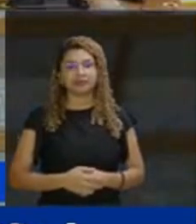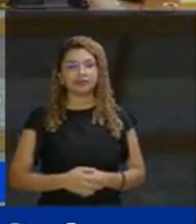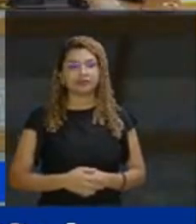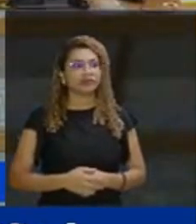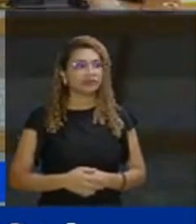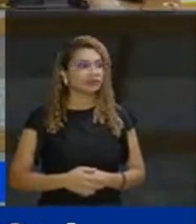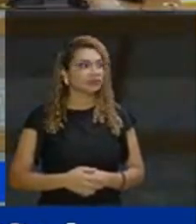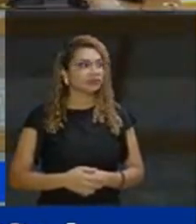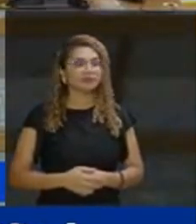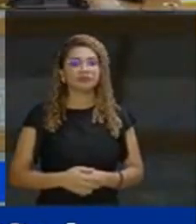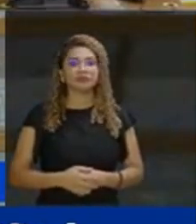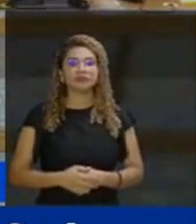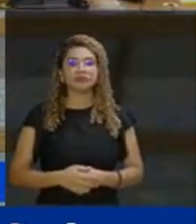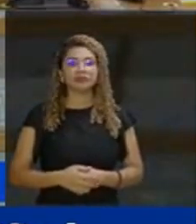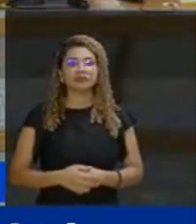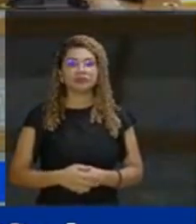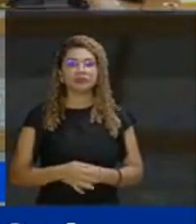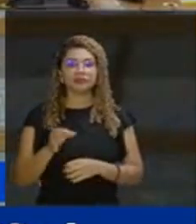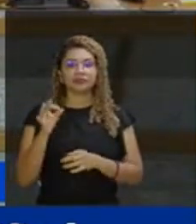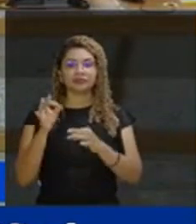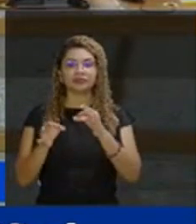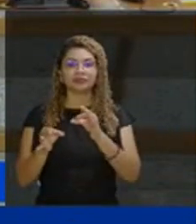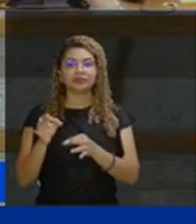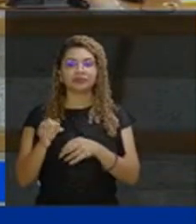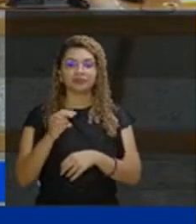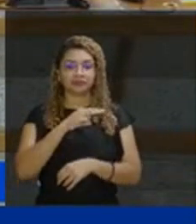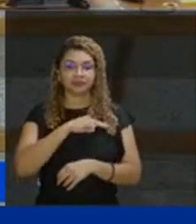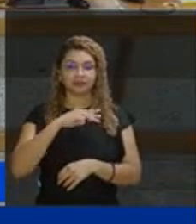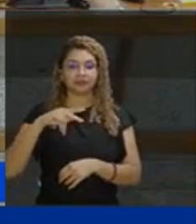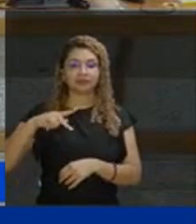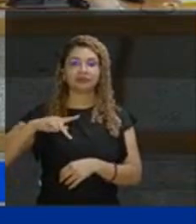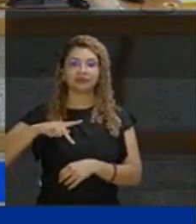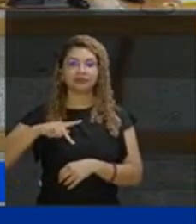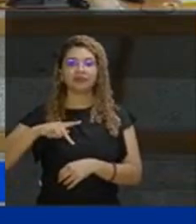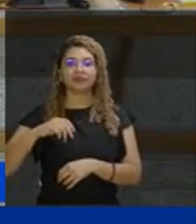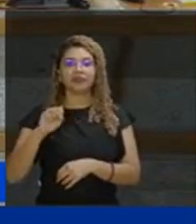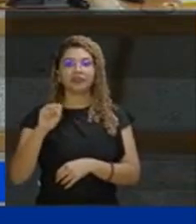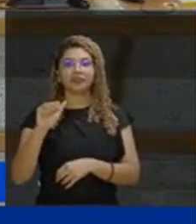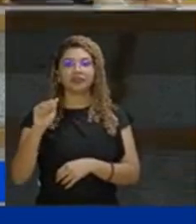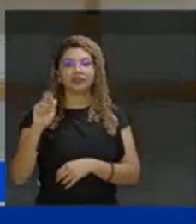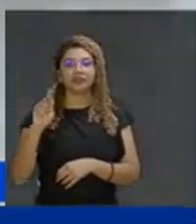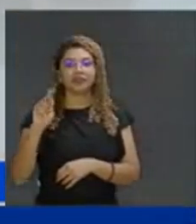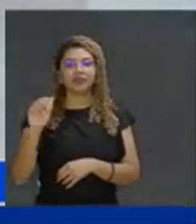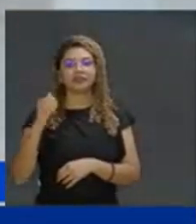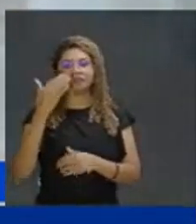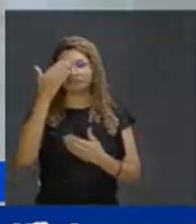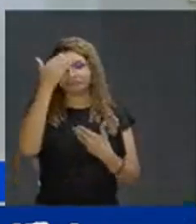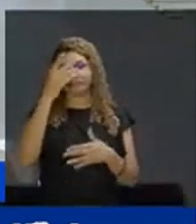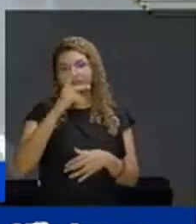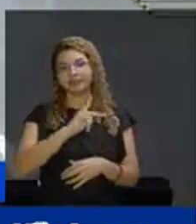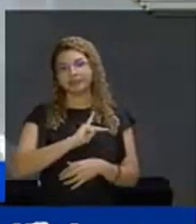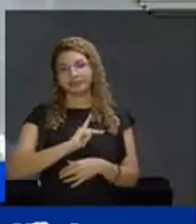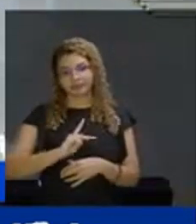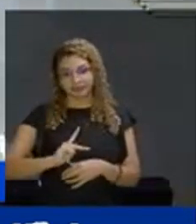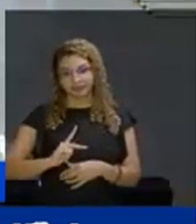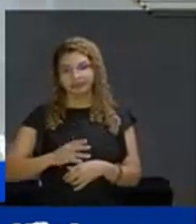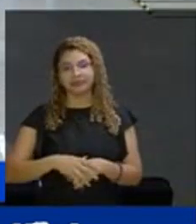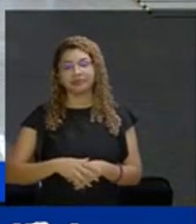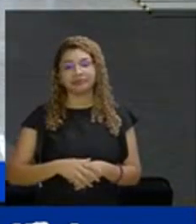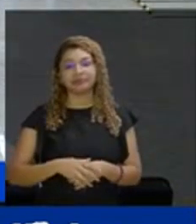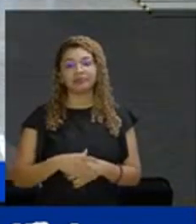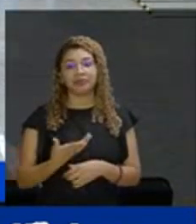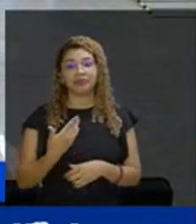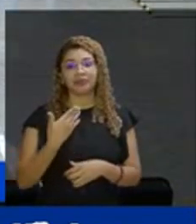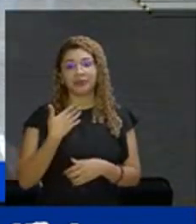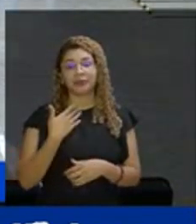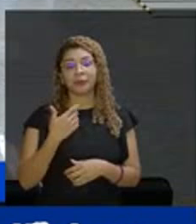Foco na mesa da doutora Sara, representando o Ministério Público Eleitoral. Obrigada, senhor presidente. Excelência, primeiro gostaria de lhe parabenizar